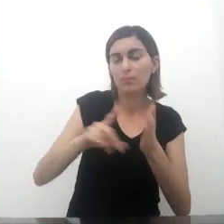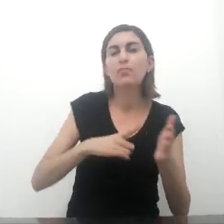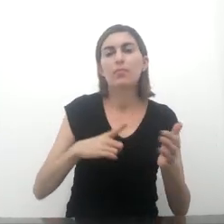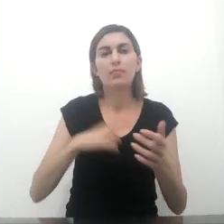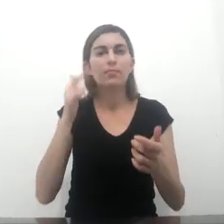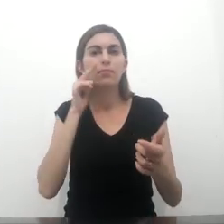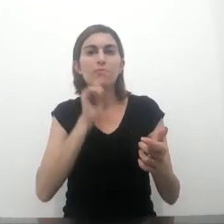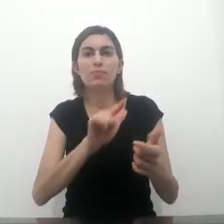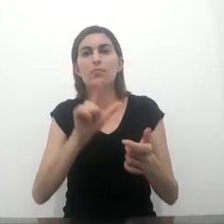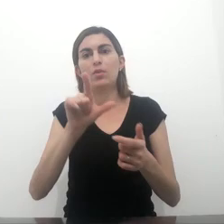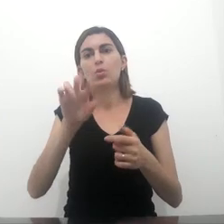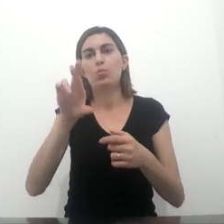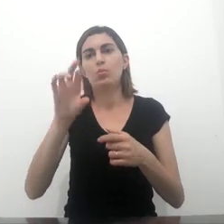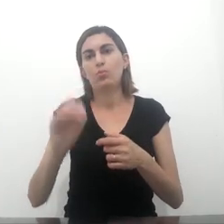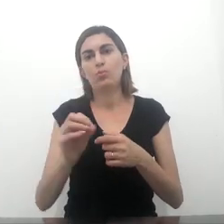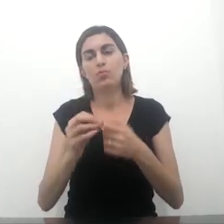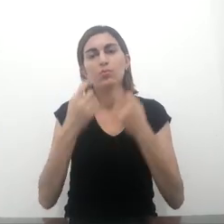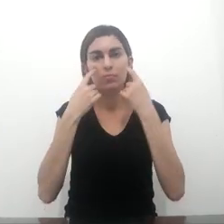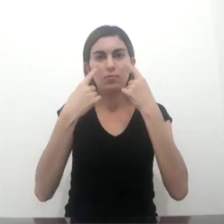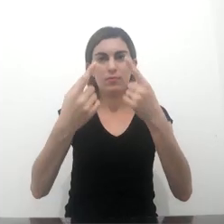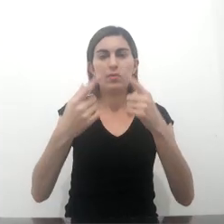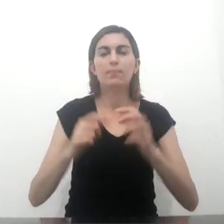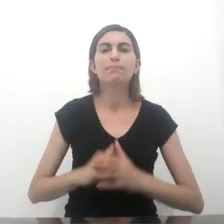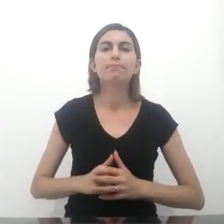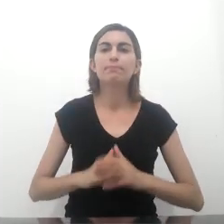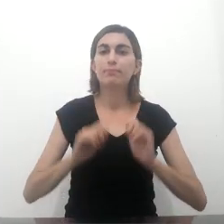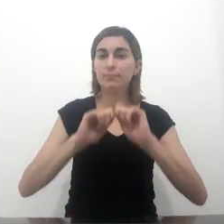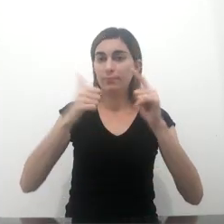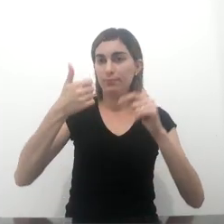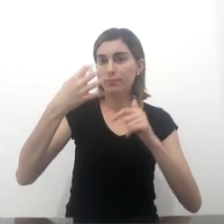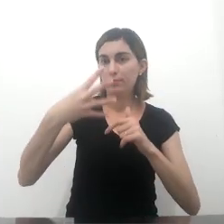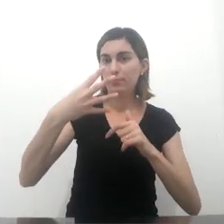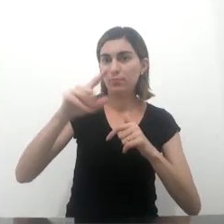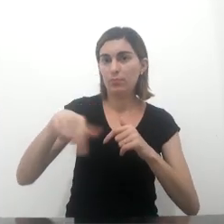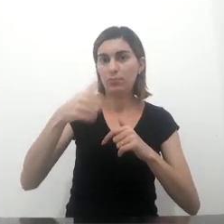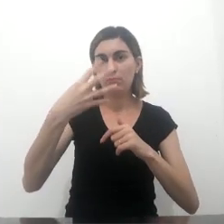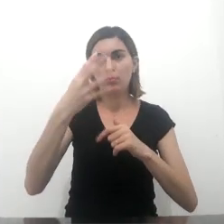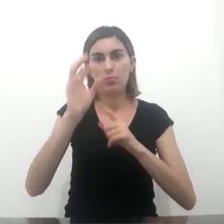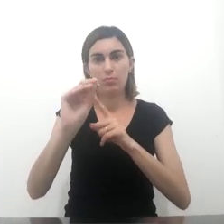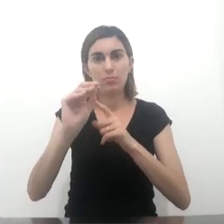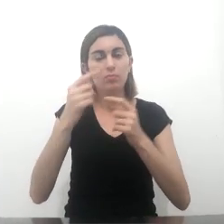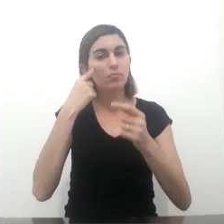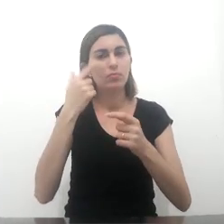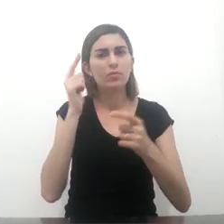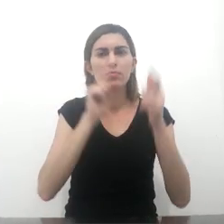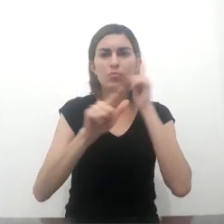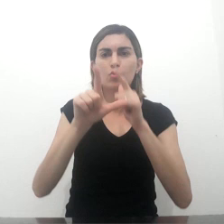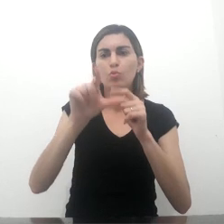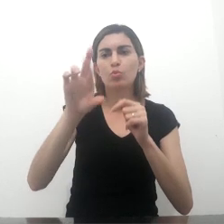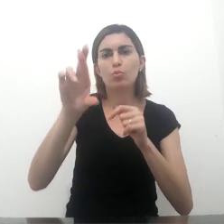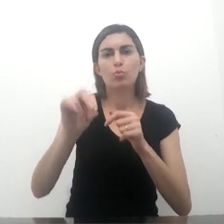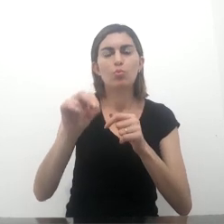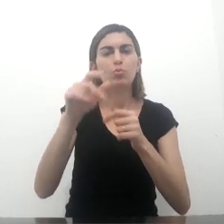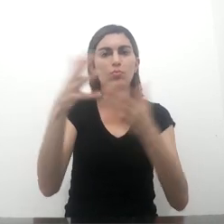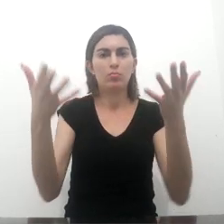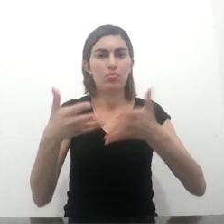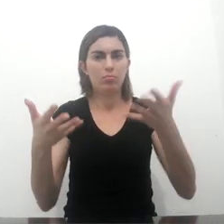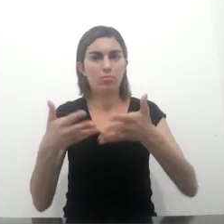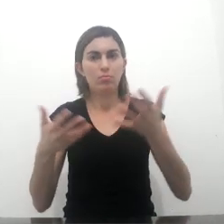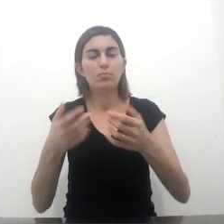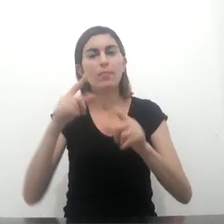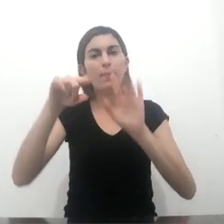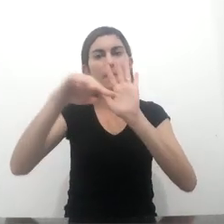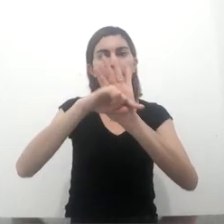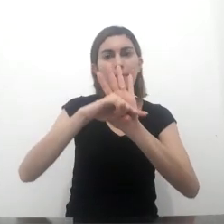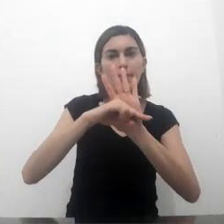sobrar, ele teve lucro. Veja aí na tela. Então, ó, R$14,40, você vai fazer o lucro agora.